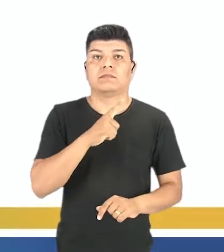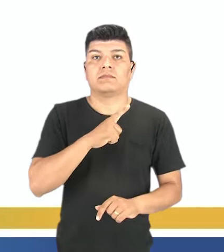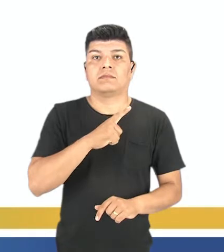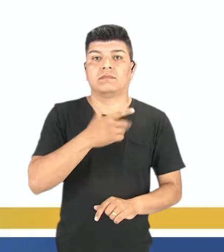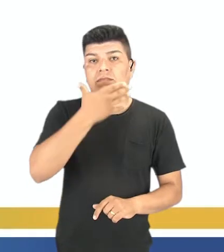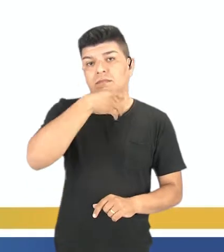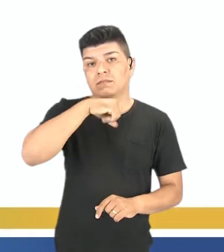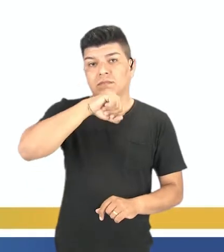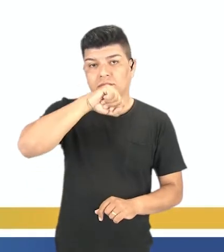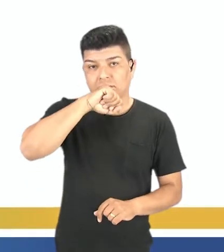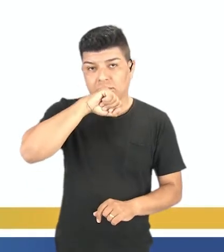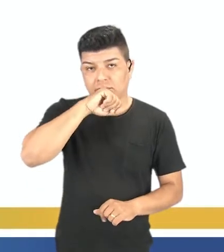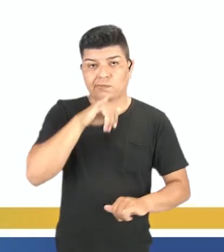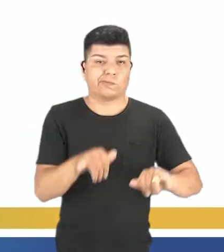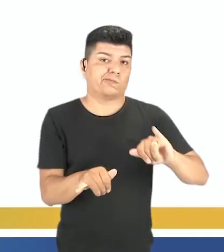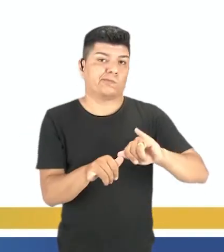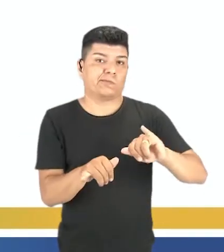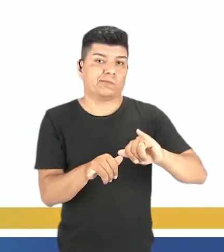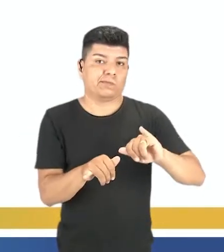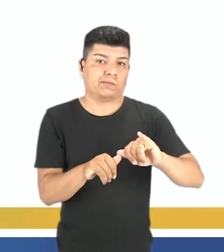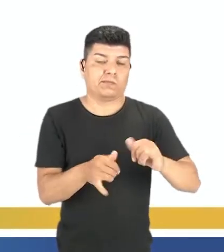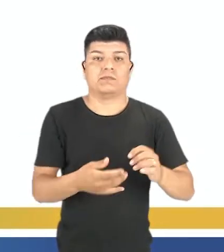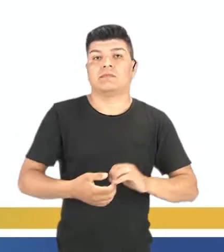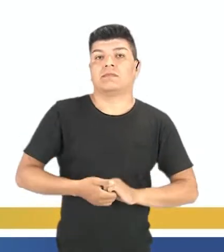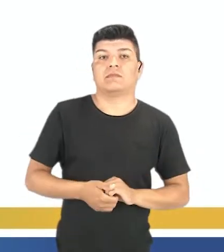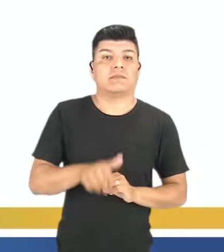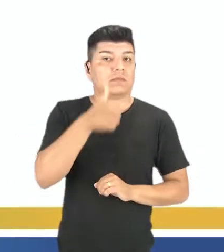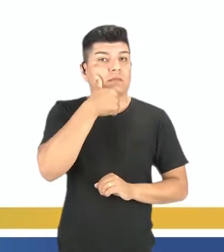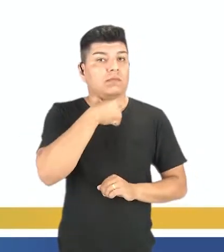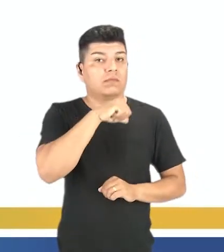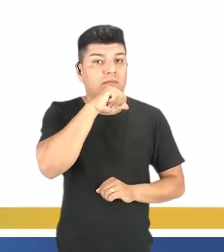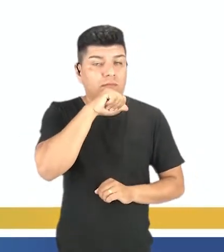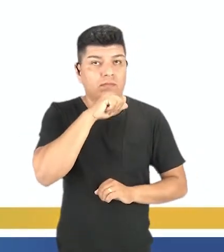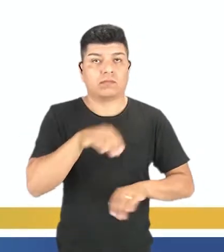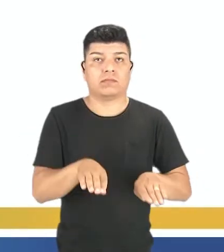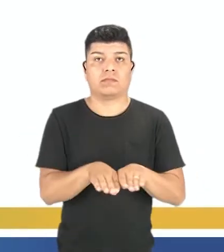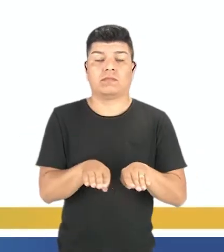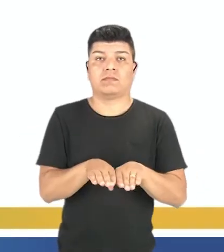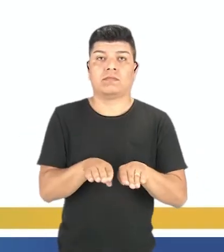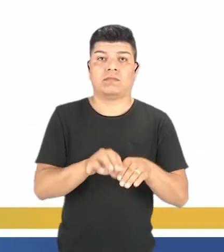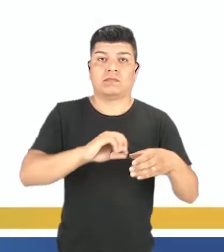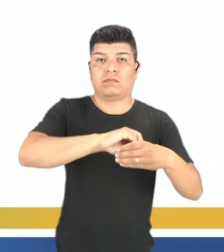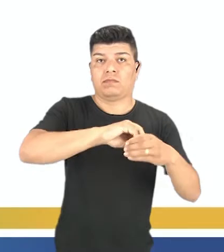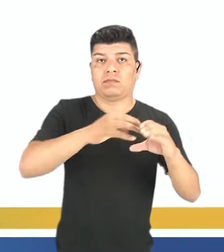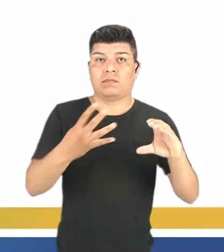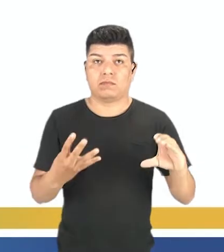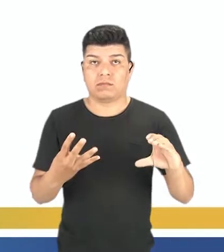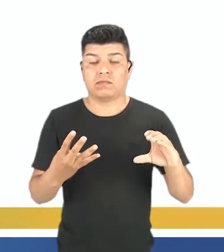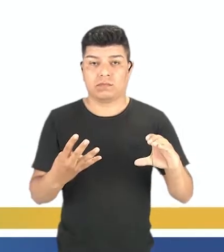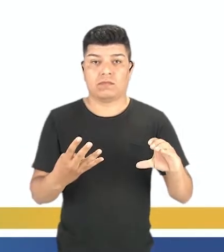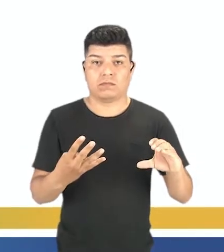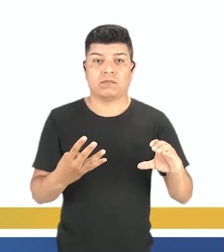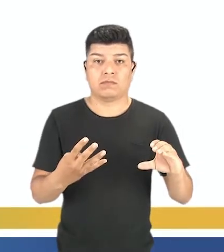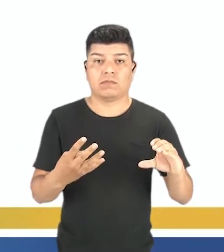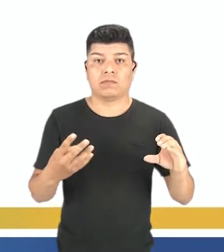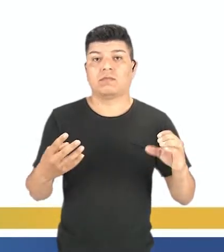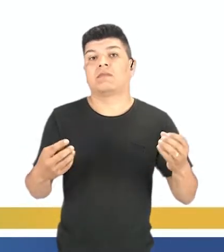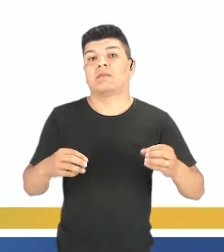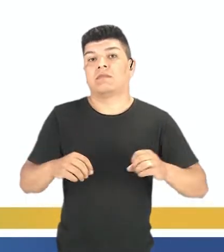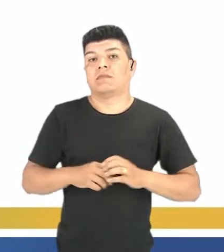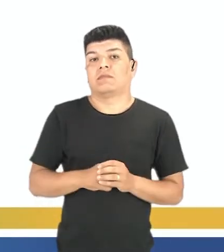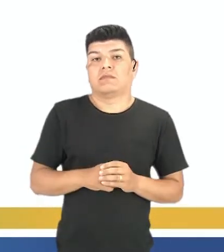feminino. Lembrando que a característica, dos cromossomos sexuais do homem é